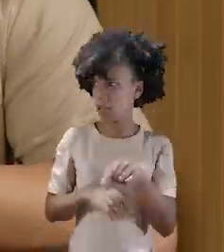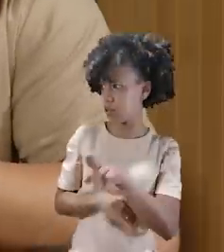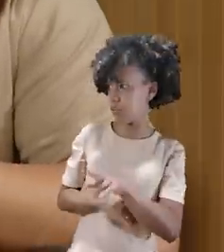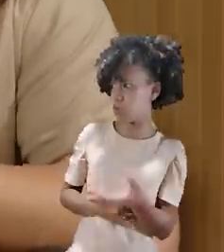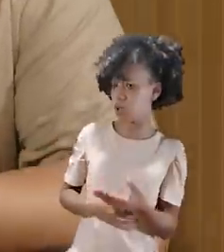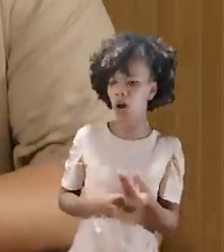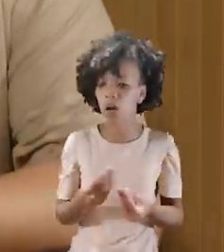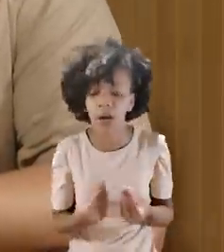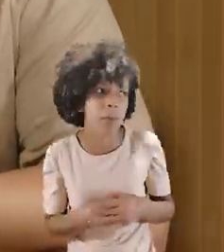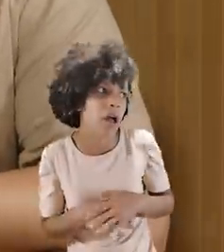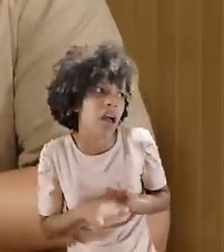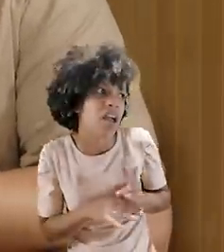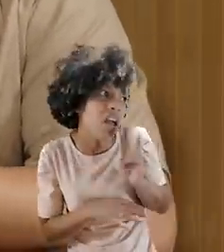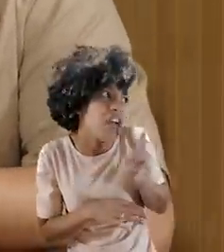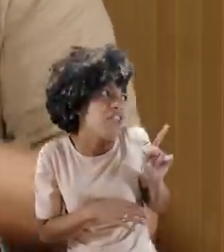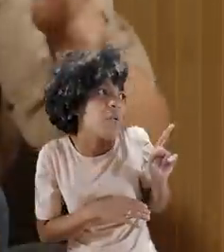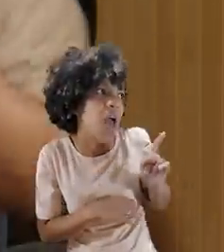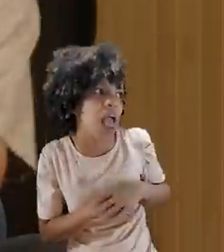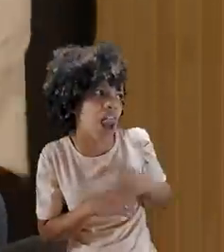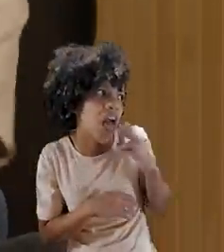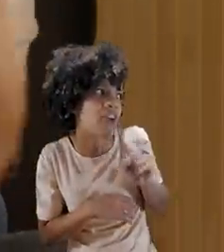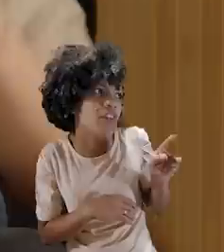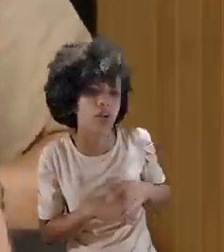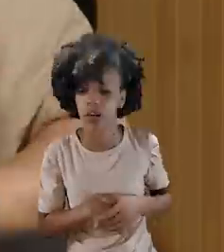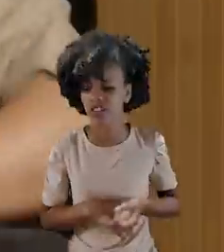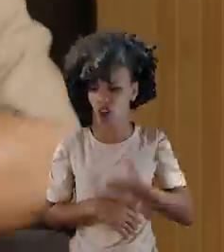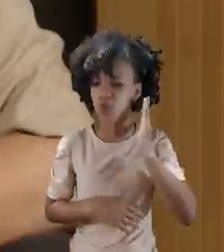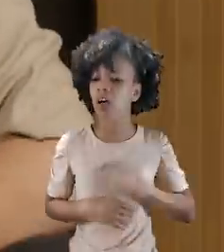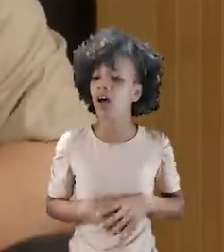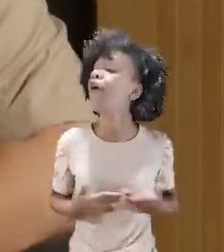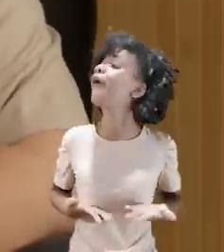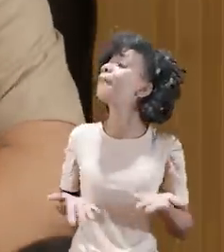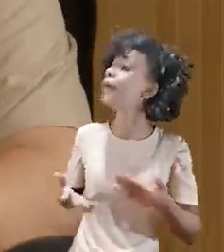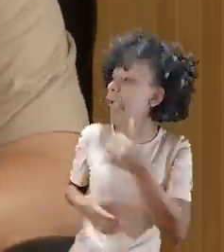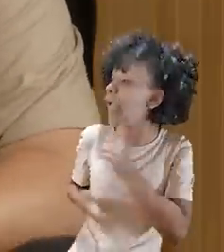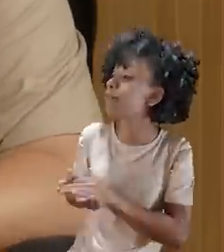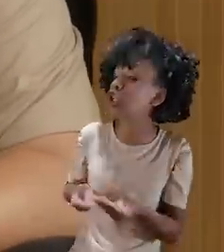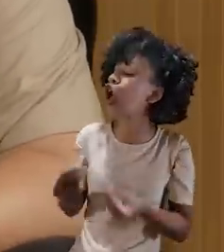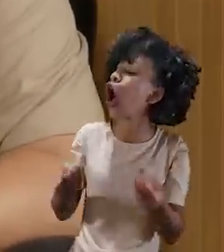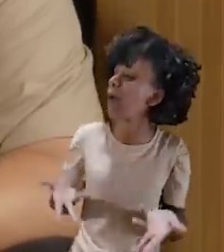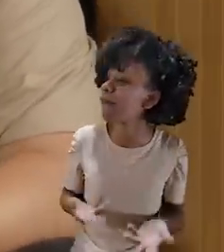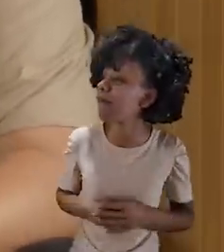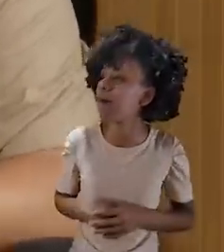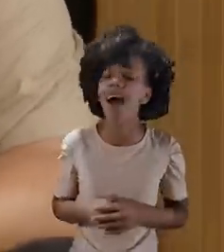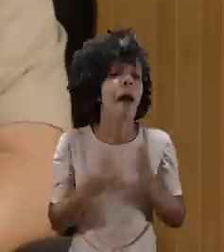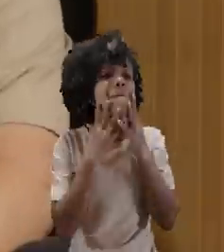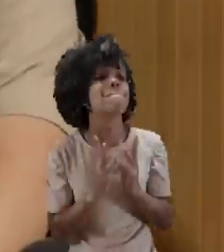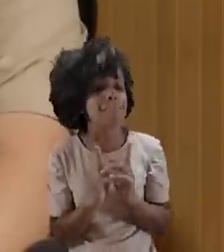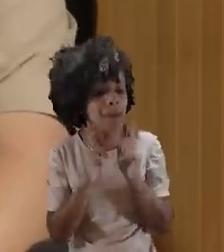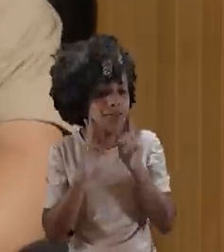ele pera aí como é que você quer mal então vamos ver com ela aqui foi usar também vai como é que essa cortar uma